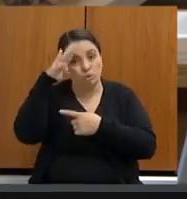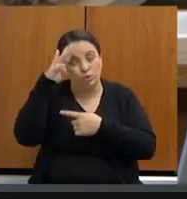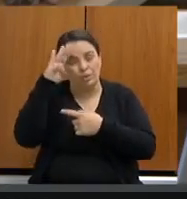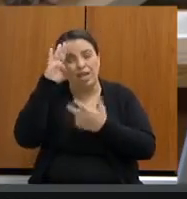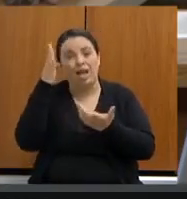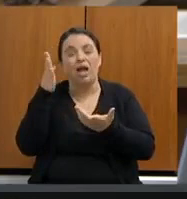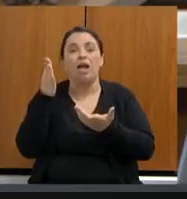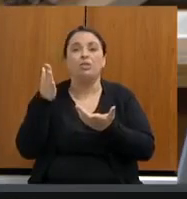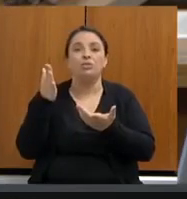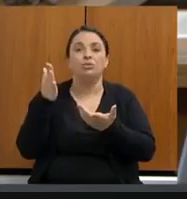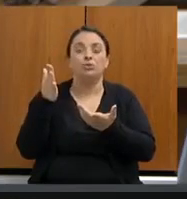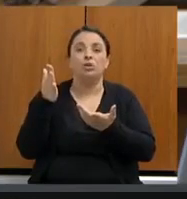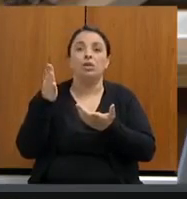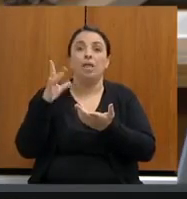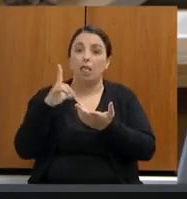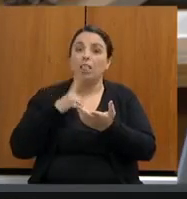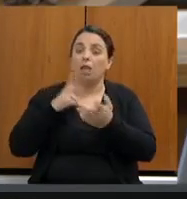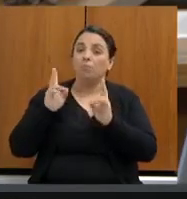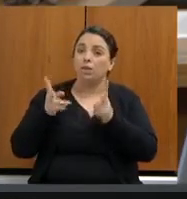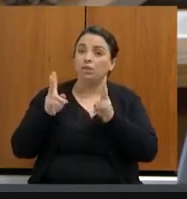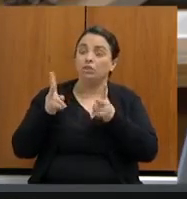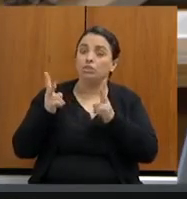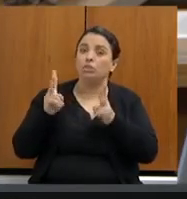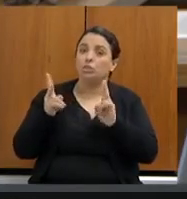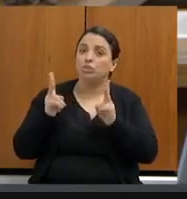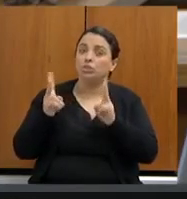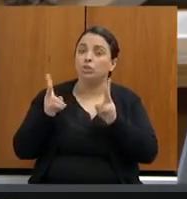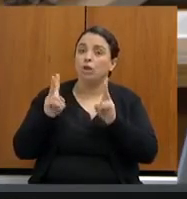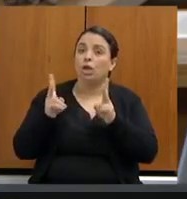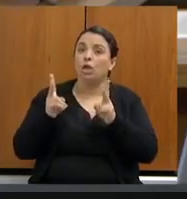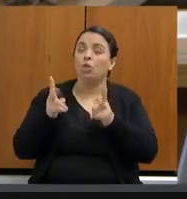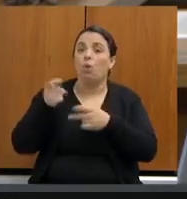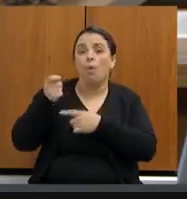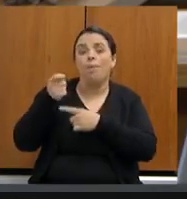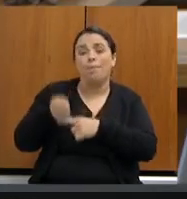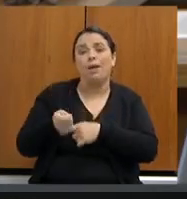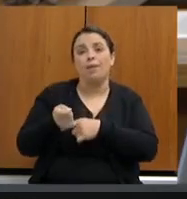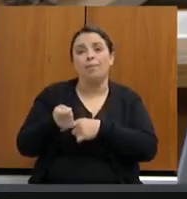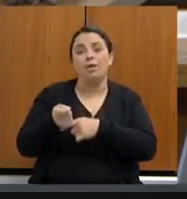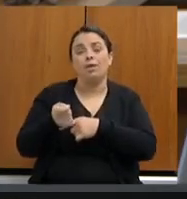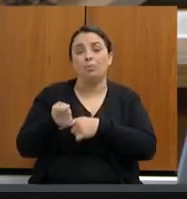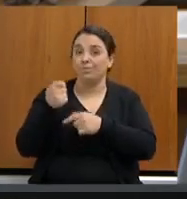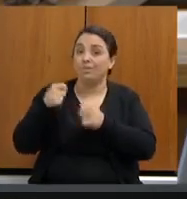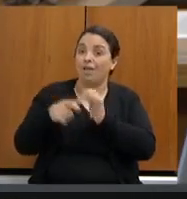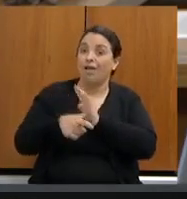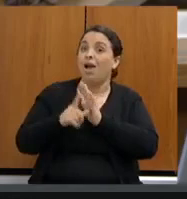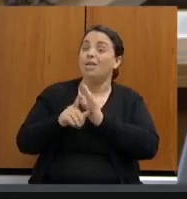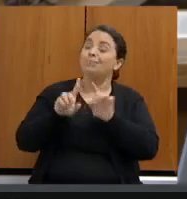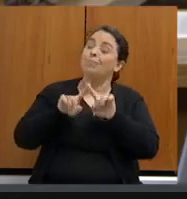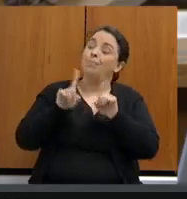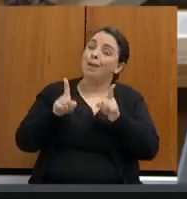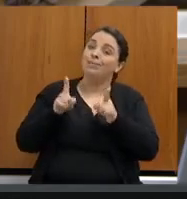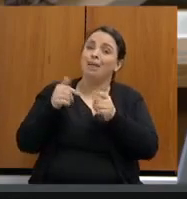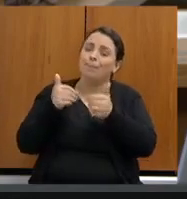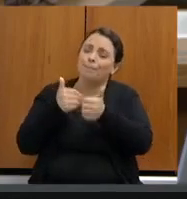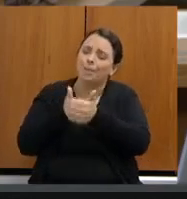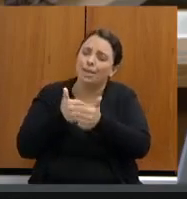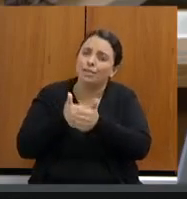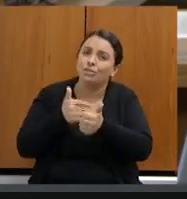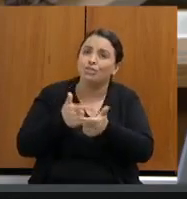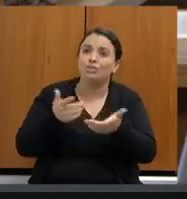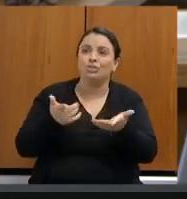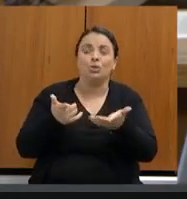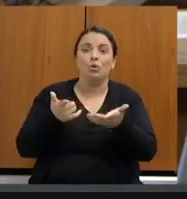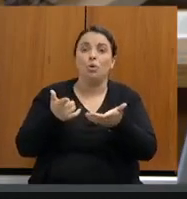sargento a gente tem mantido né e o pagamento é que deveria ser até antecipado Mas tá bem próximo ali a gente não tá tendo muita